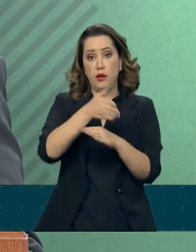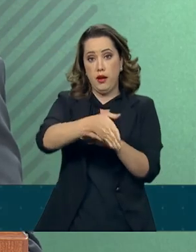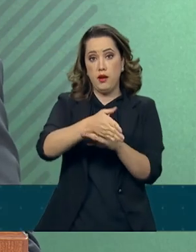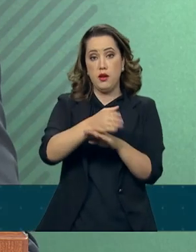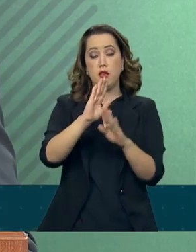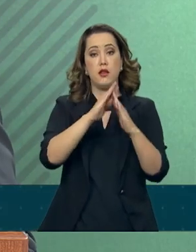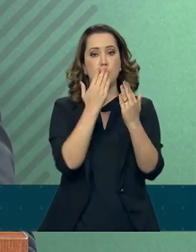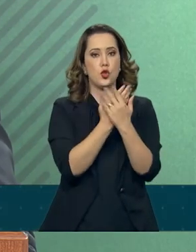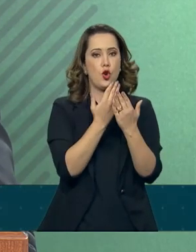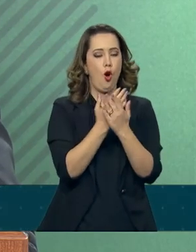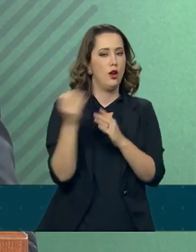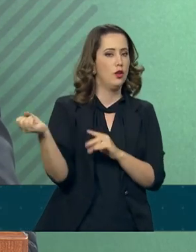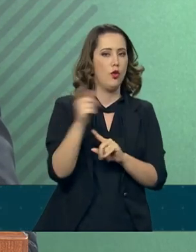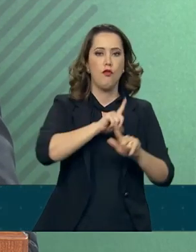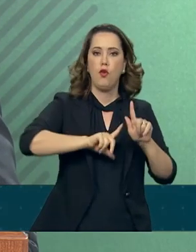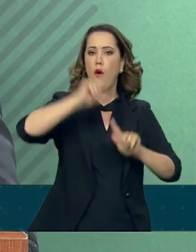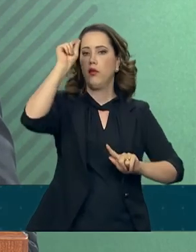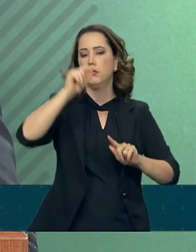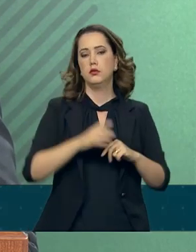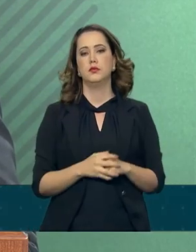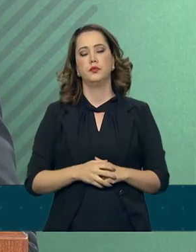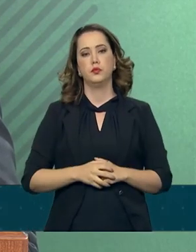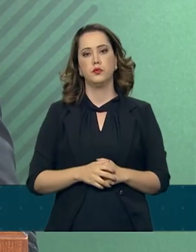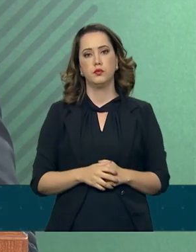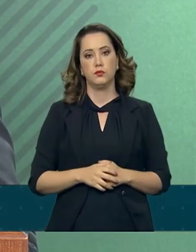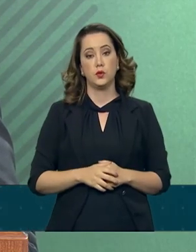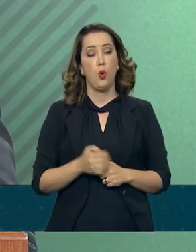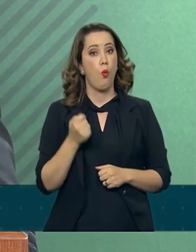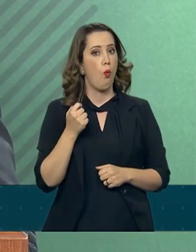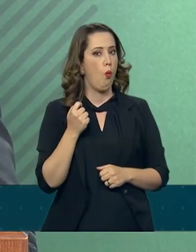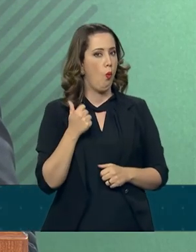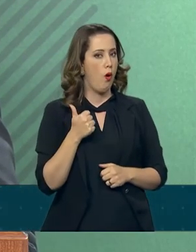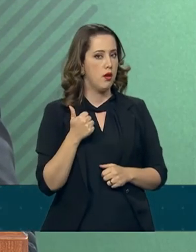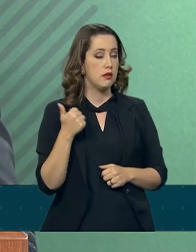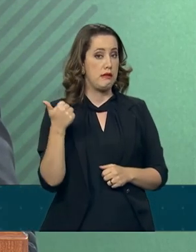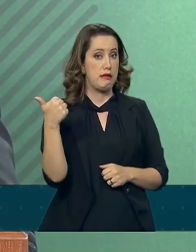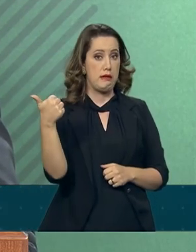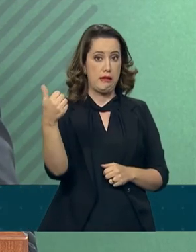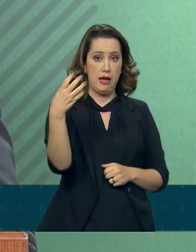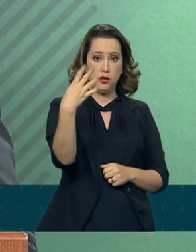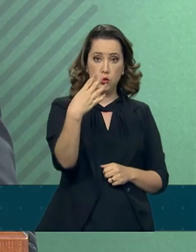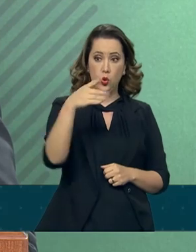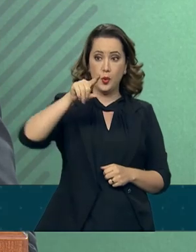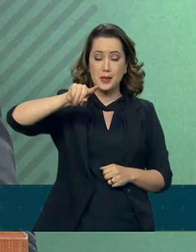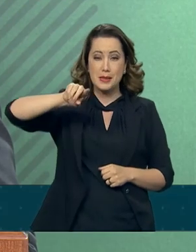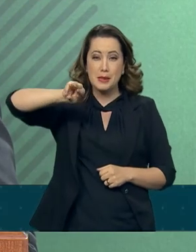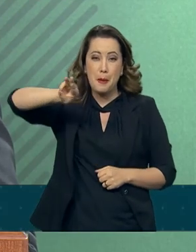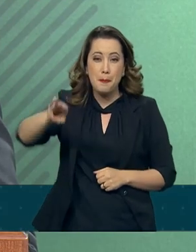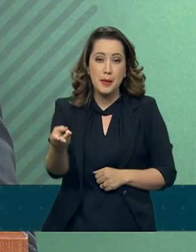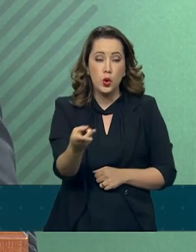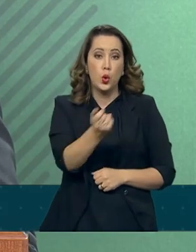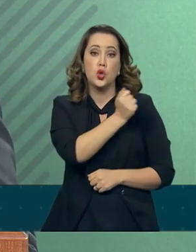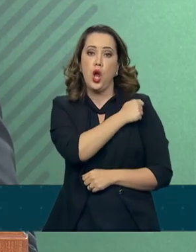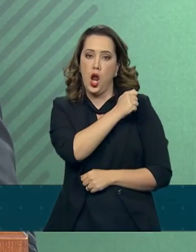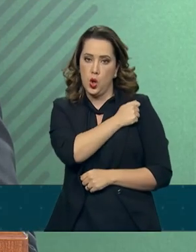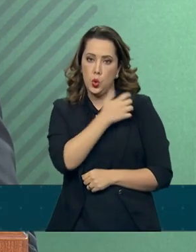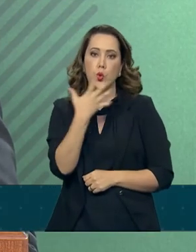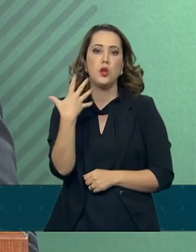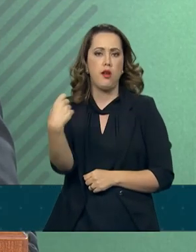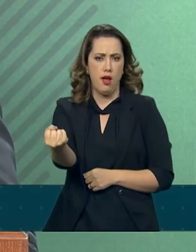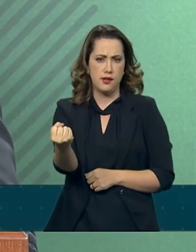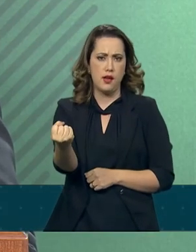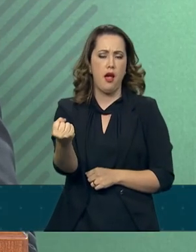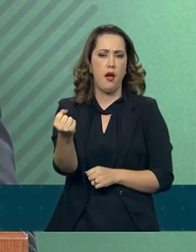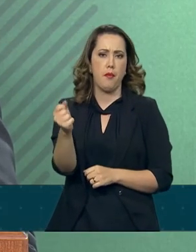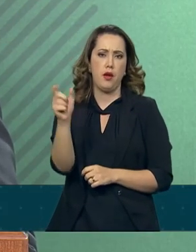recorde os quase 14 milhões de estudantes contemplados pelo programa